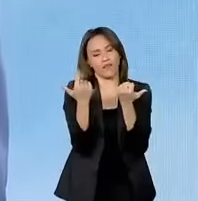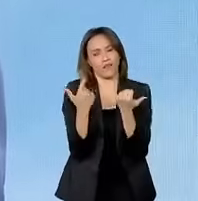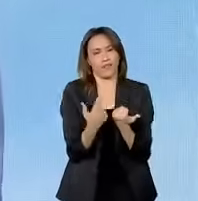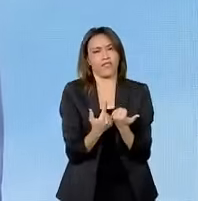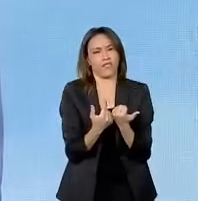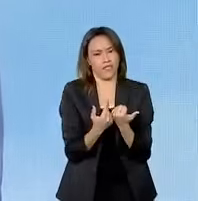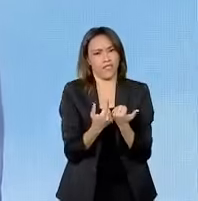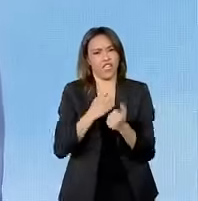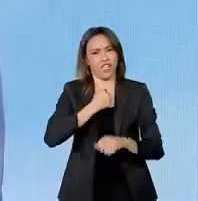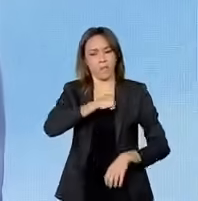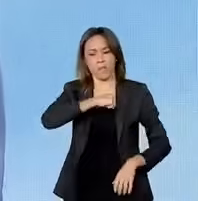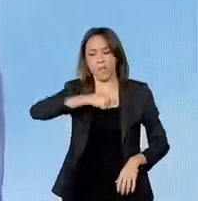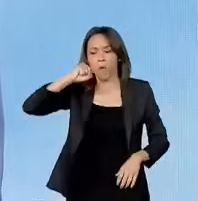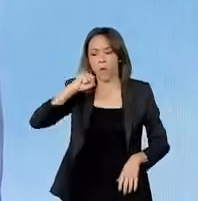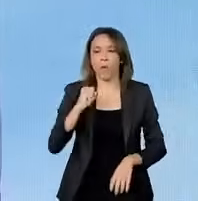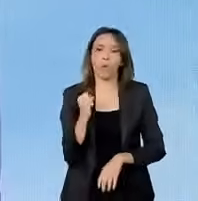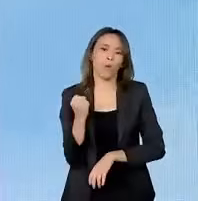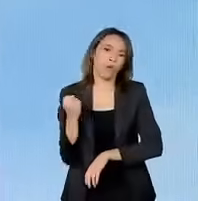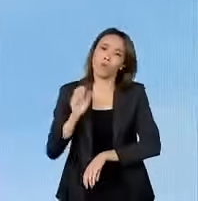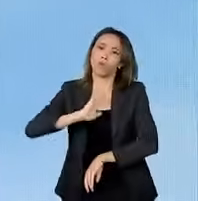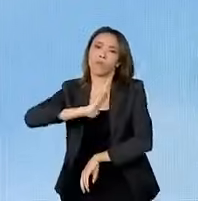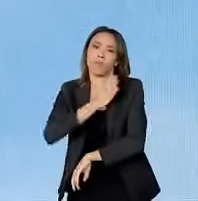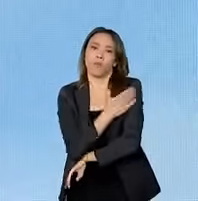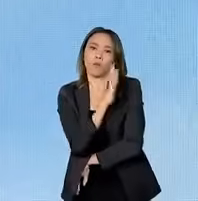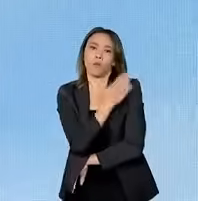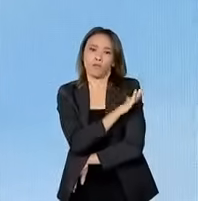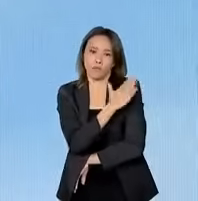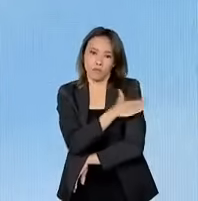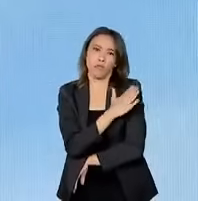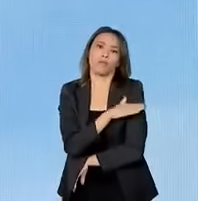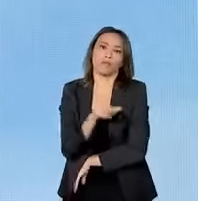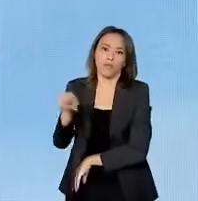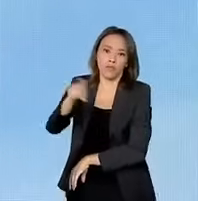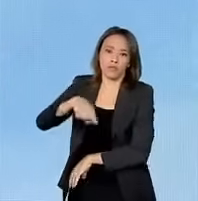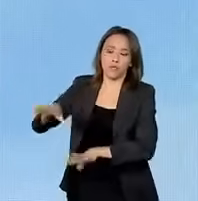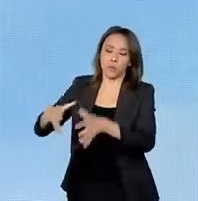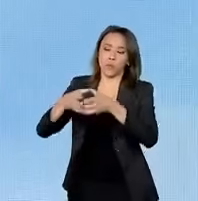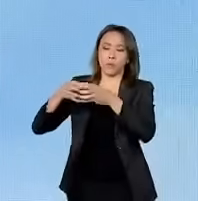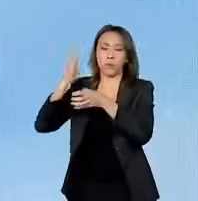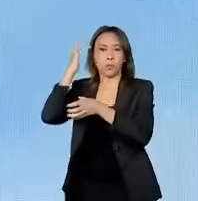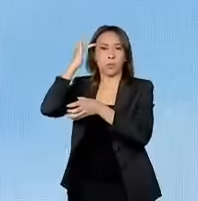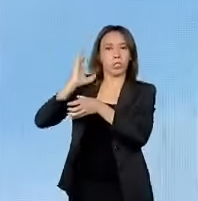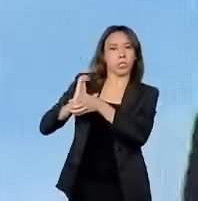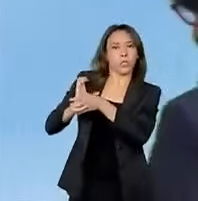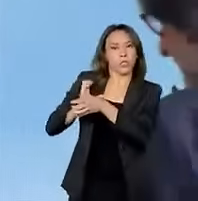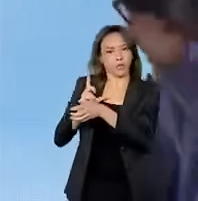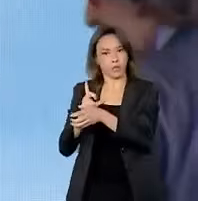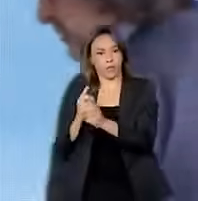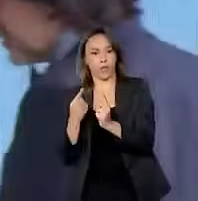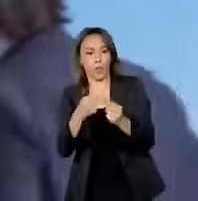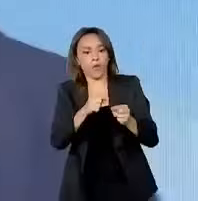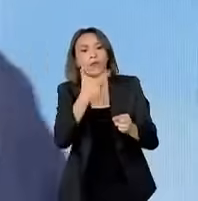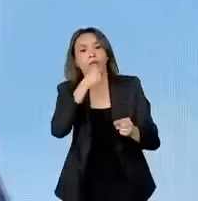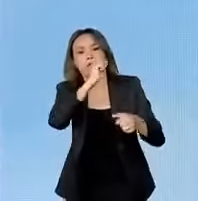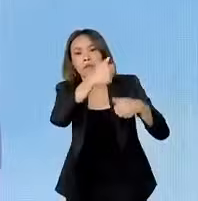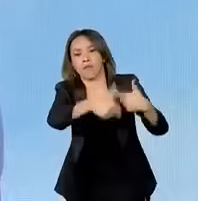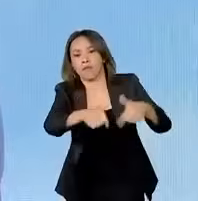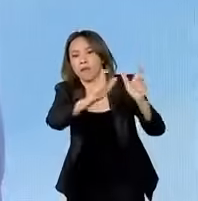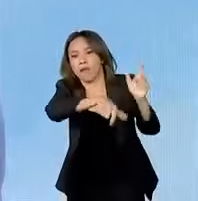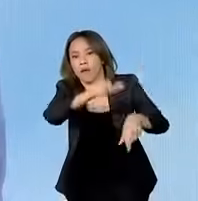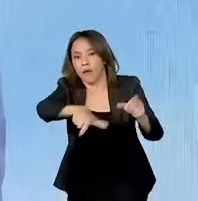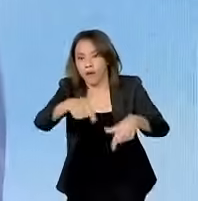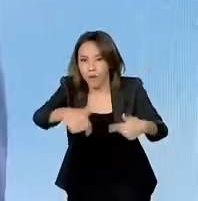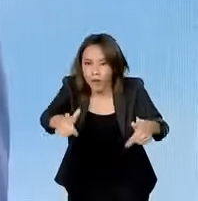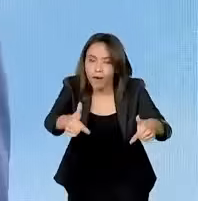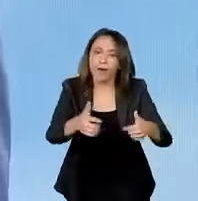que muitas vezes as elites têm com os trabalhadores e com as trabalhadoras. Pode ter certeza que a construção pelas